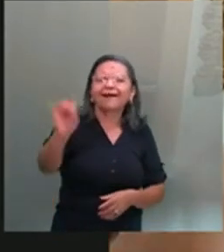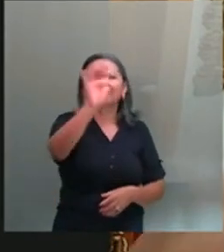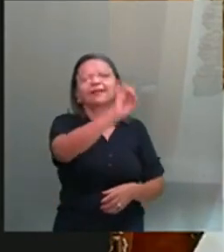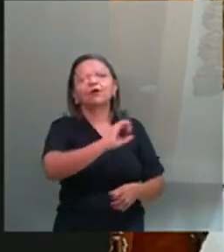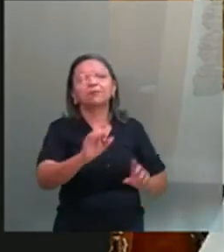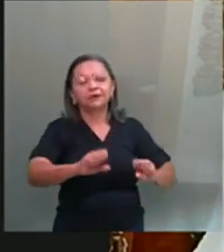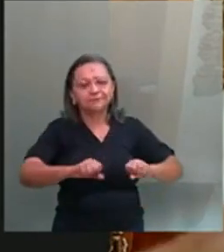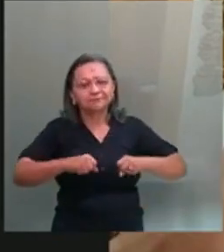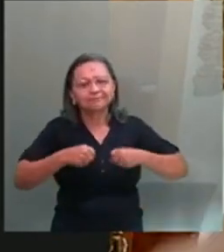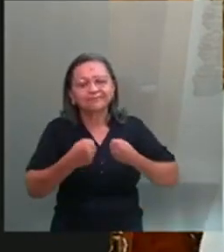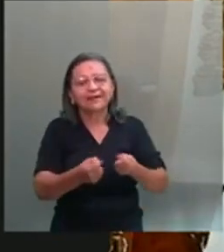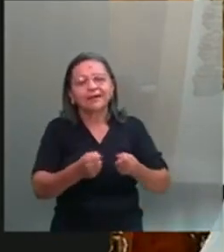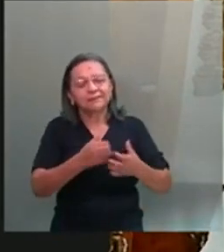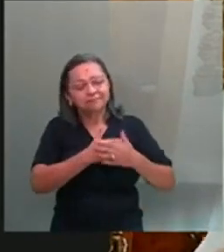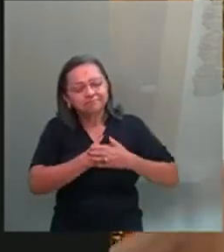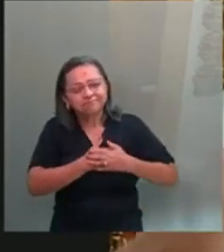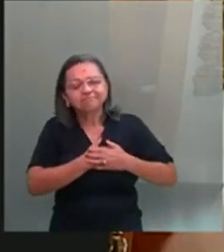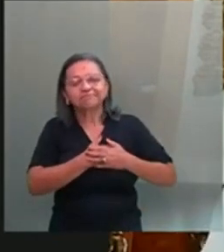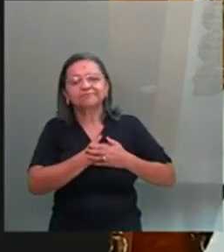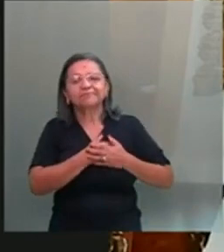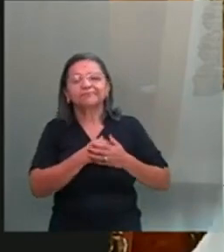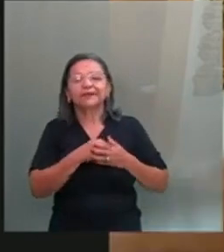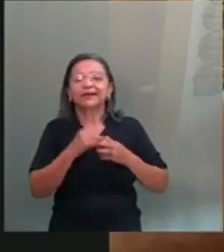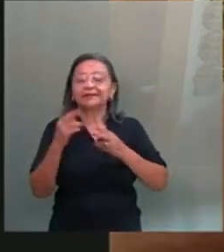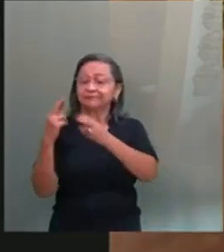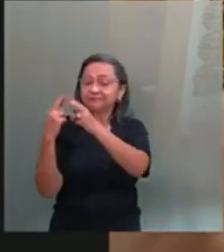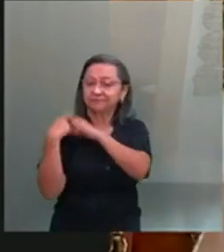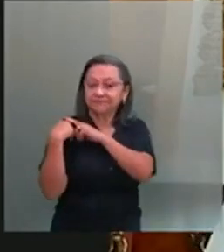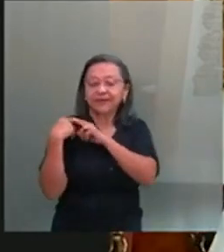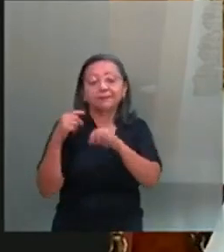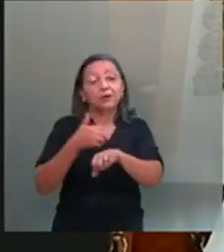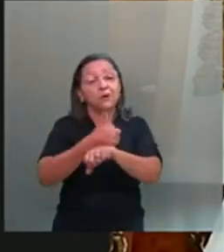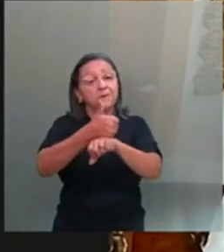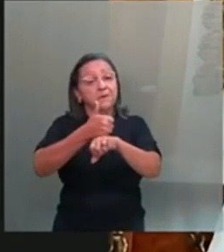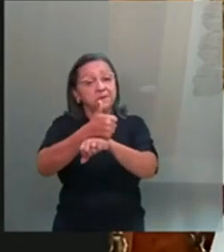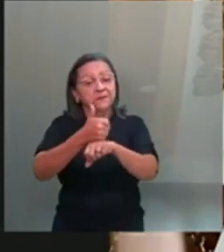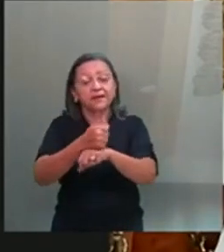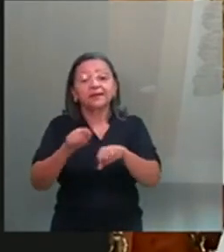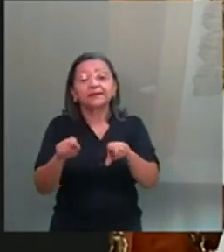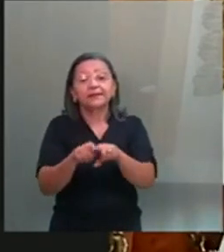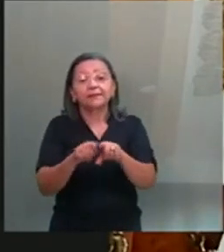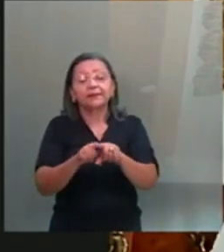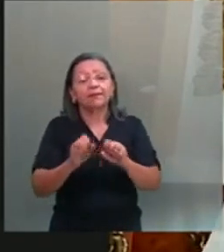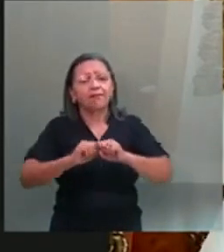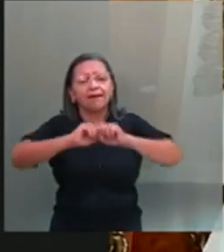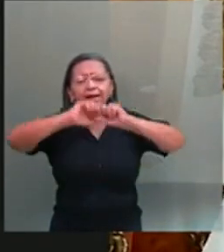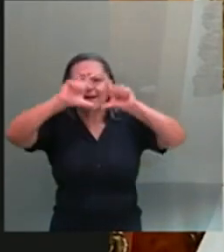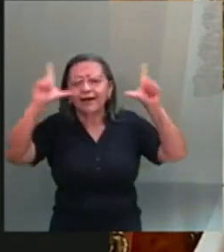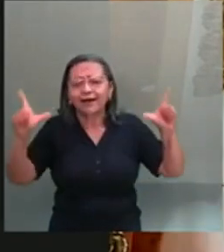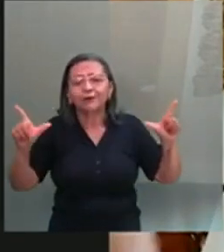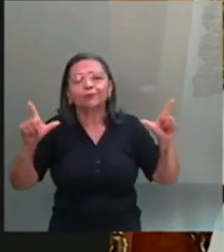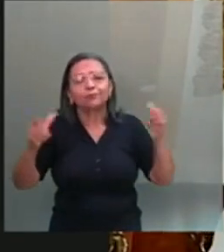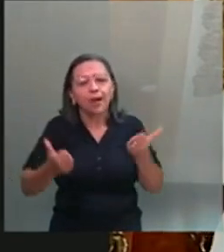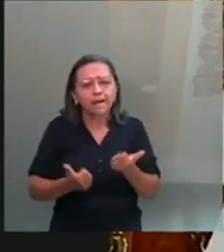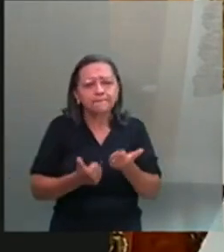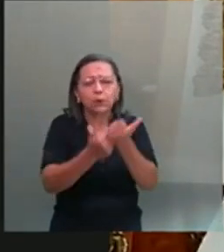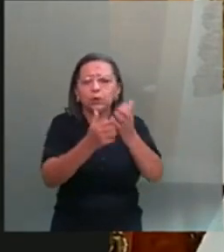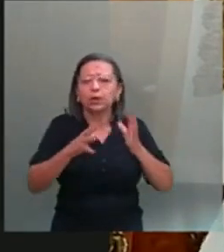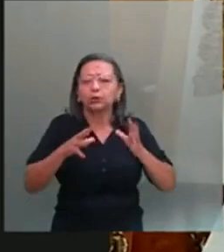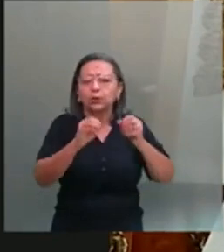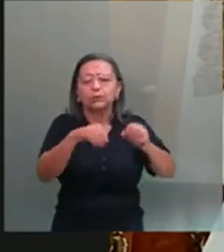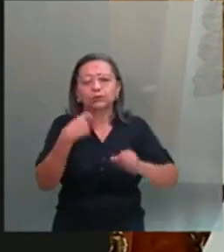pela dedicação, pelo amor, pela responsabilidade, pelo profissionalismo, dando, obviamente, o suporte a todos